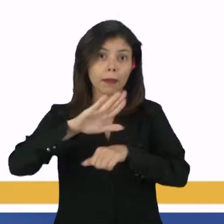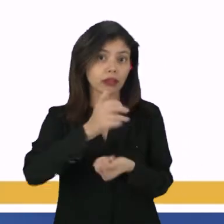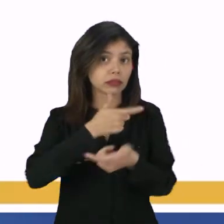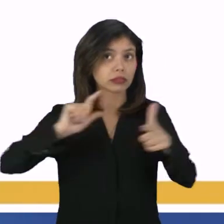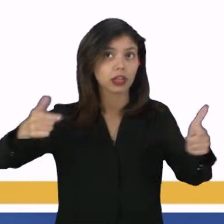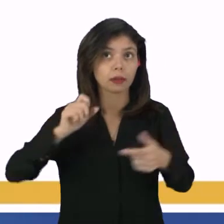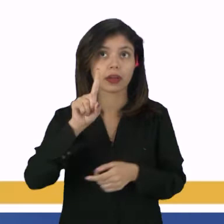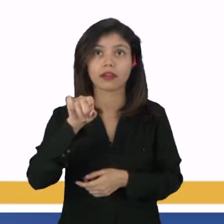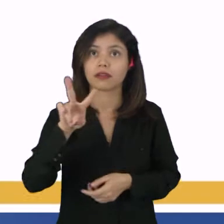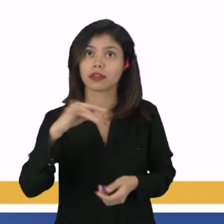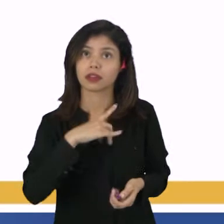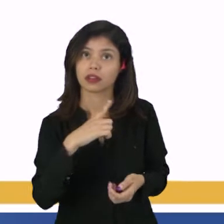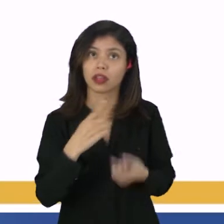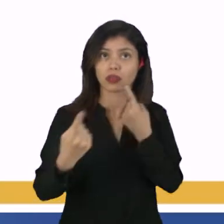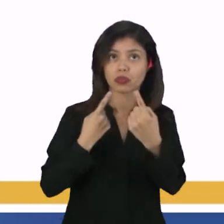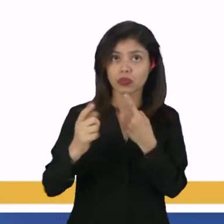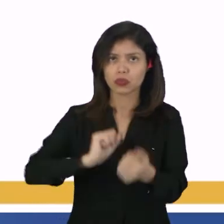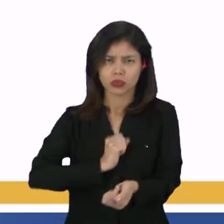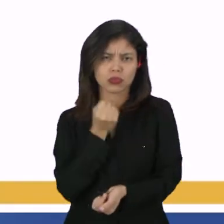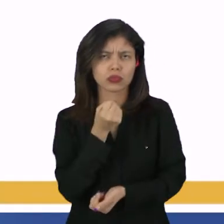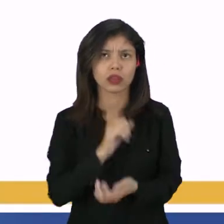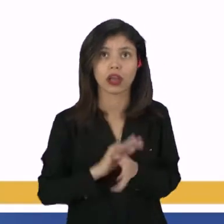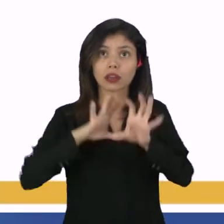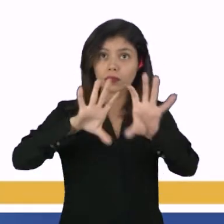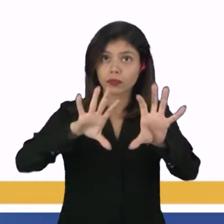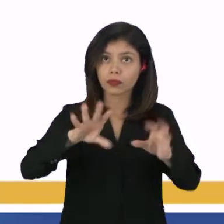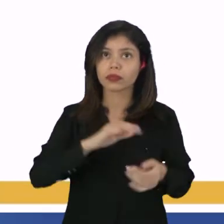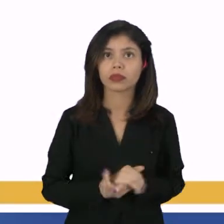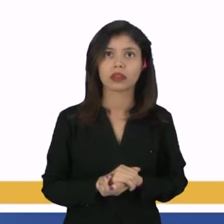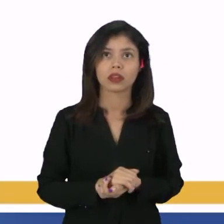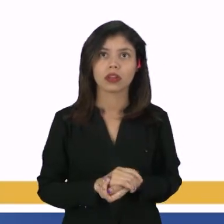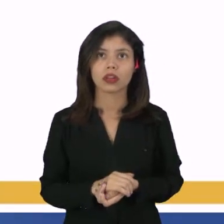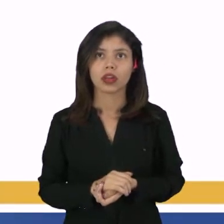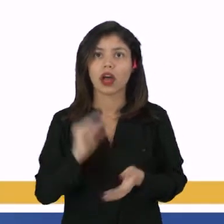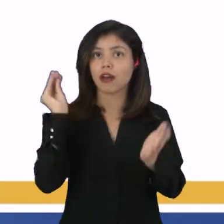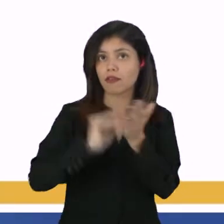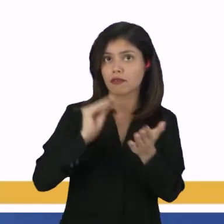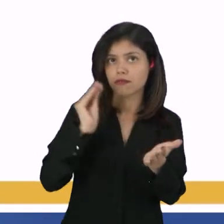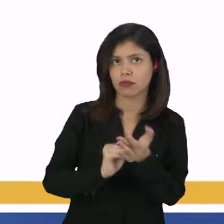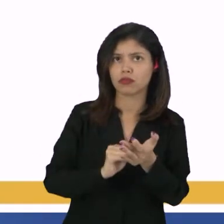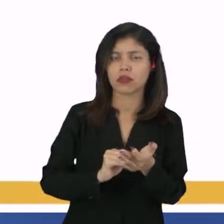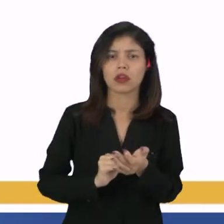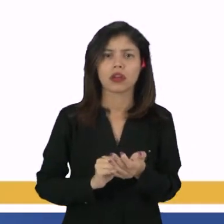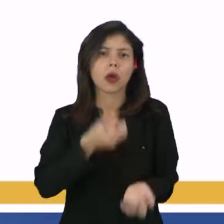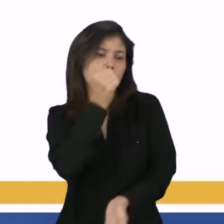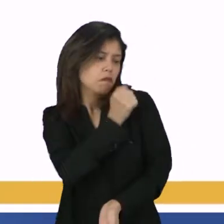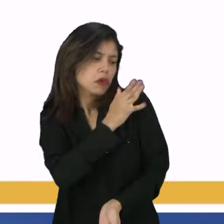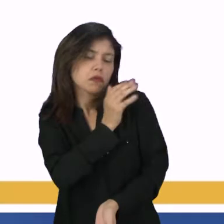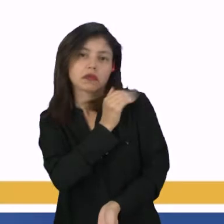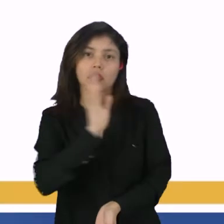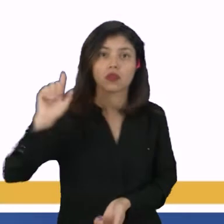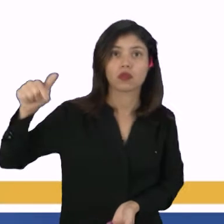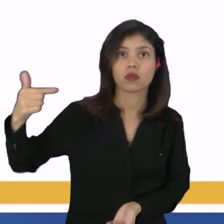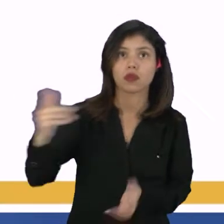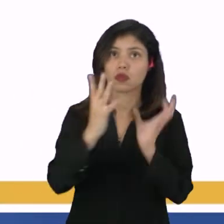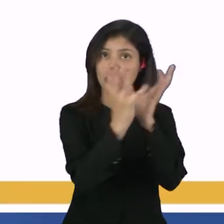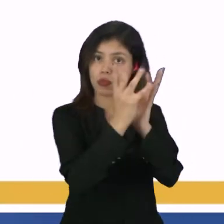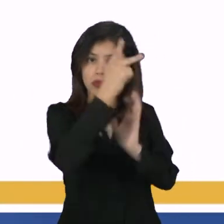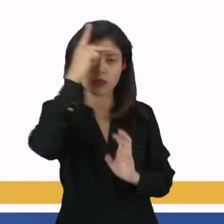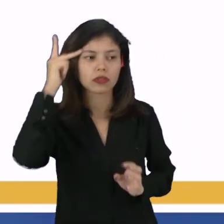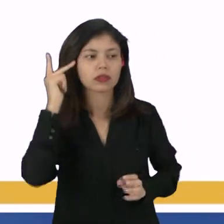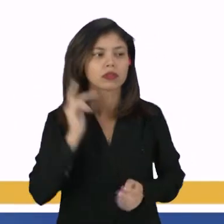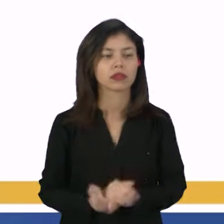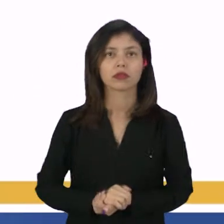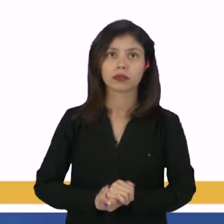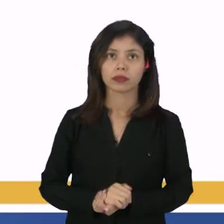mais ampla será a divulgação do discurso de ódio, isto é, do desrespeito ou da discriminação contra um determinado grupo de